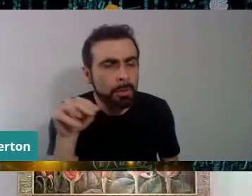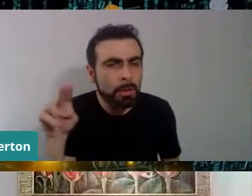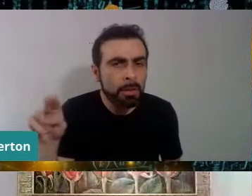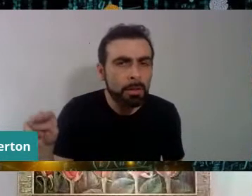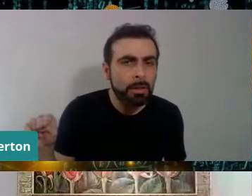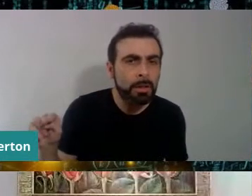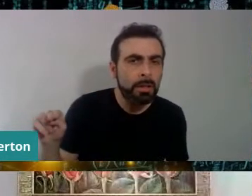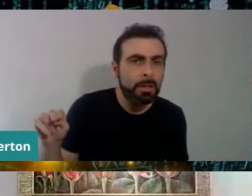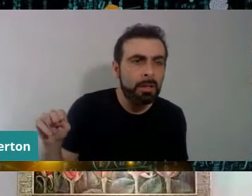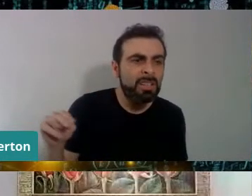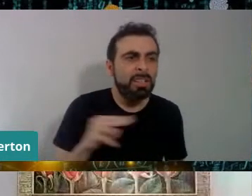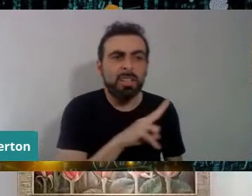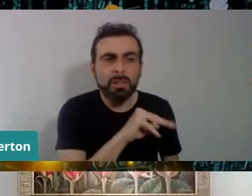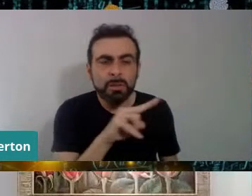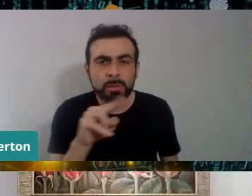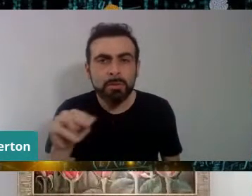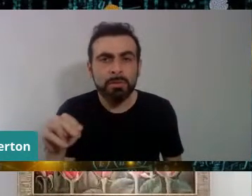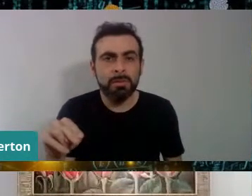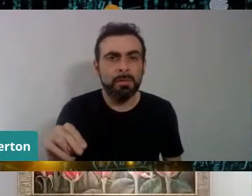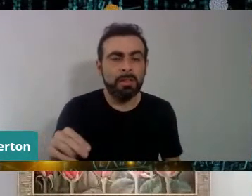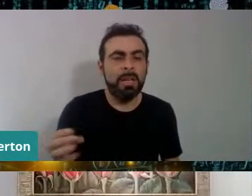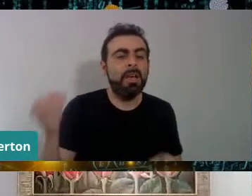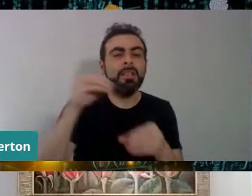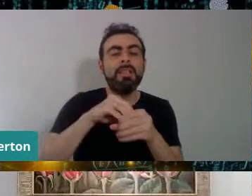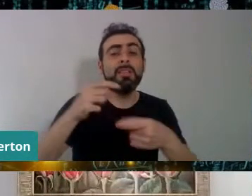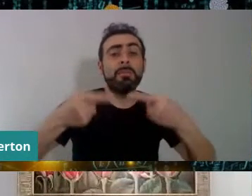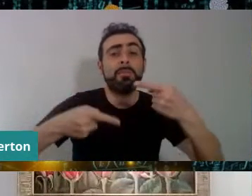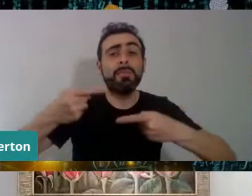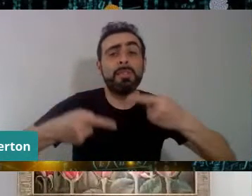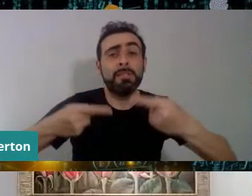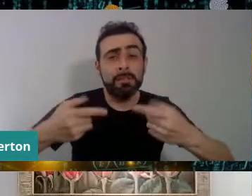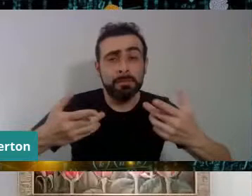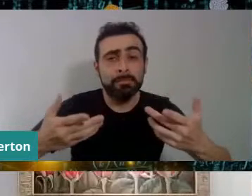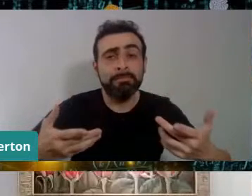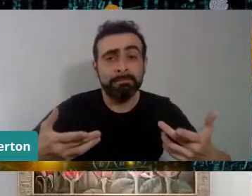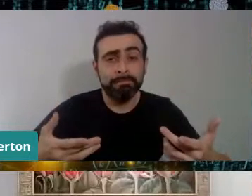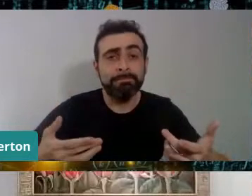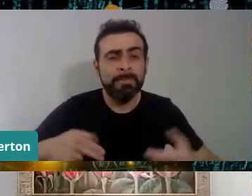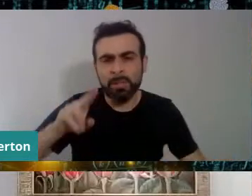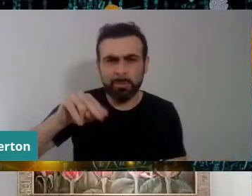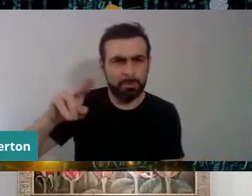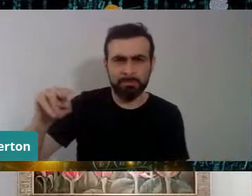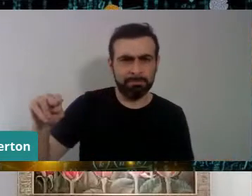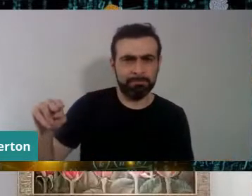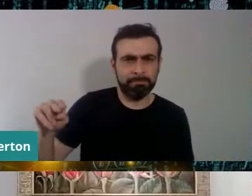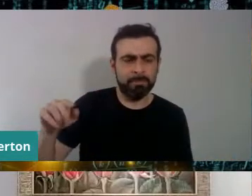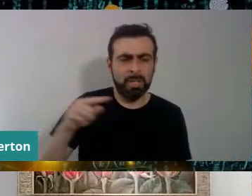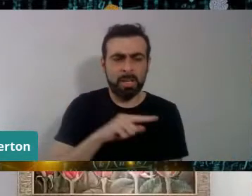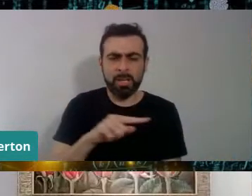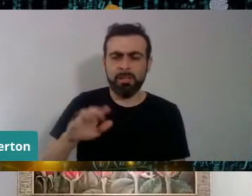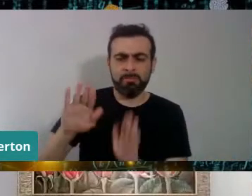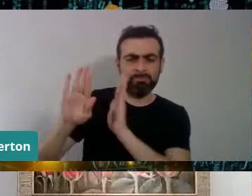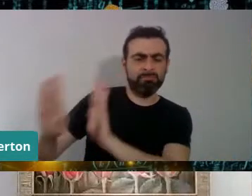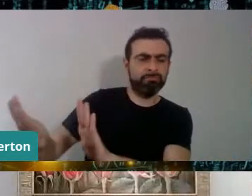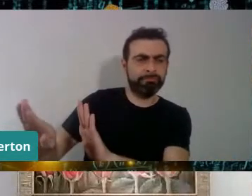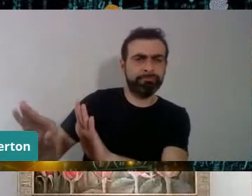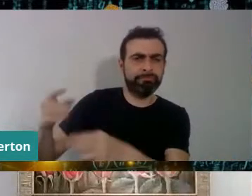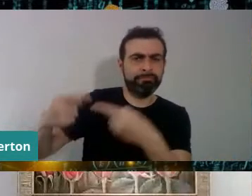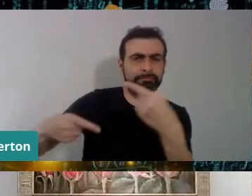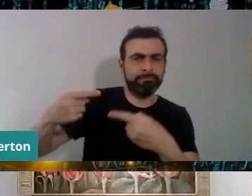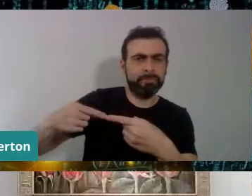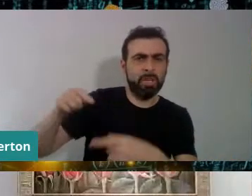algum, pusemos política no departamento. Nunca, nunca houve política. Isso aí eu acho que foi um